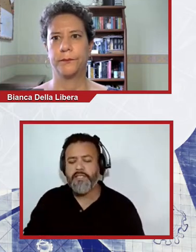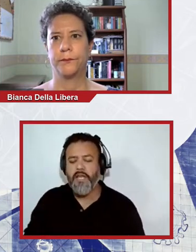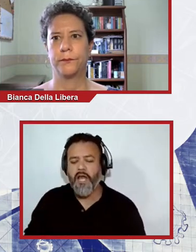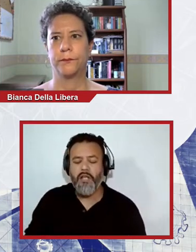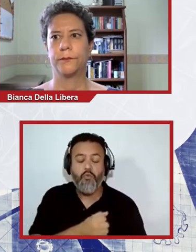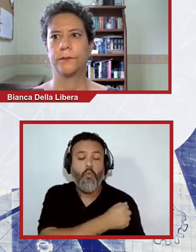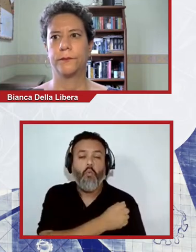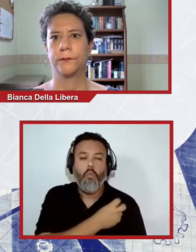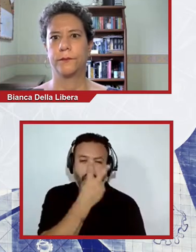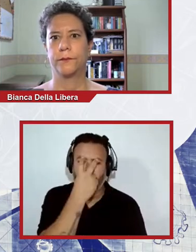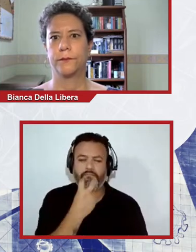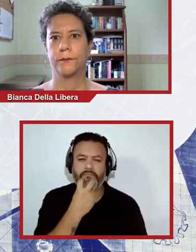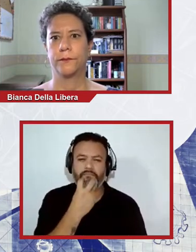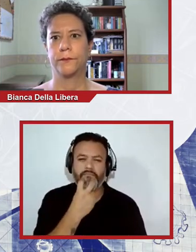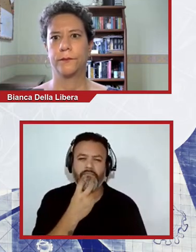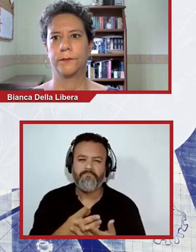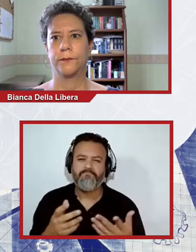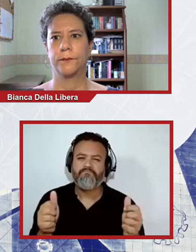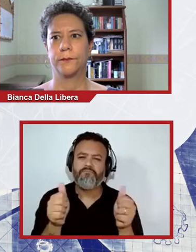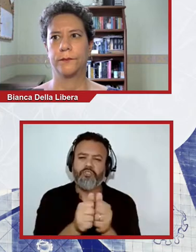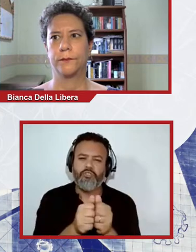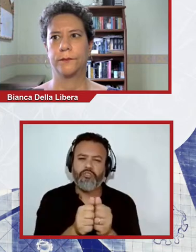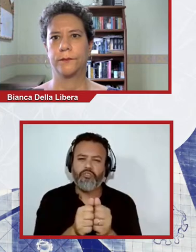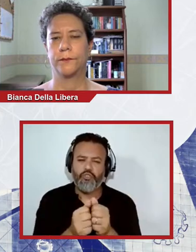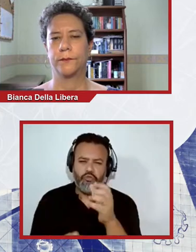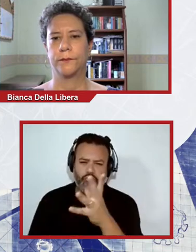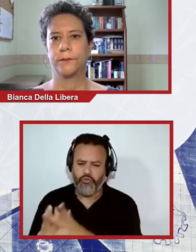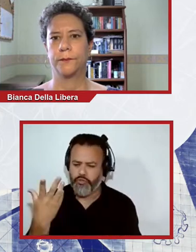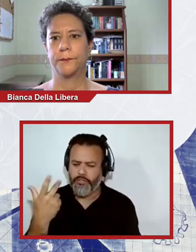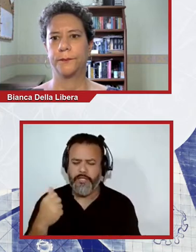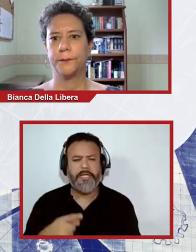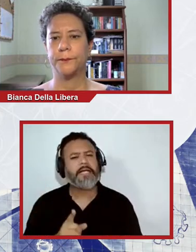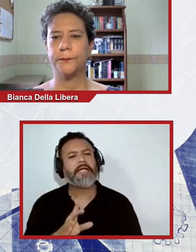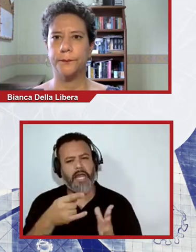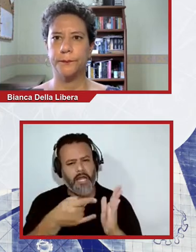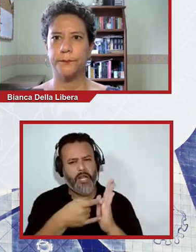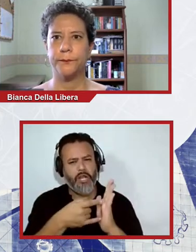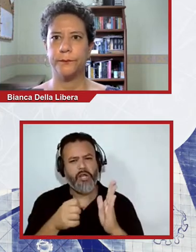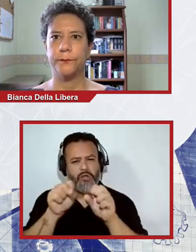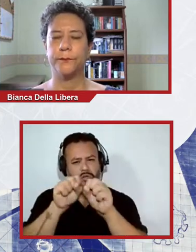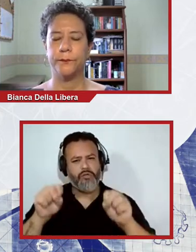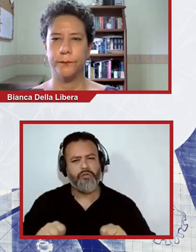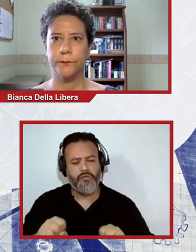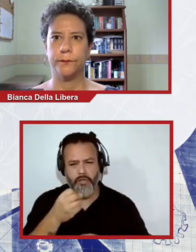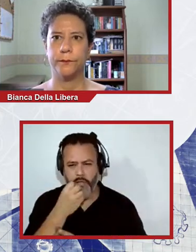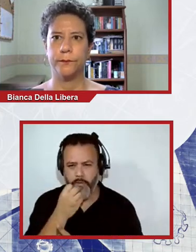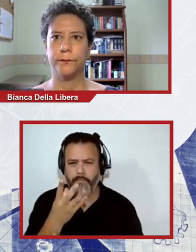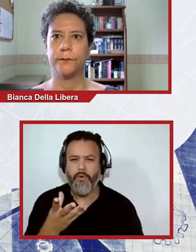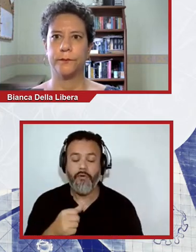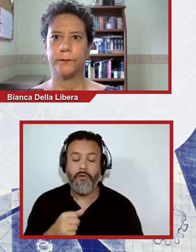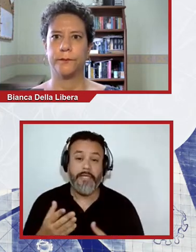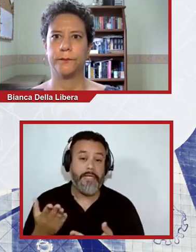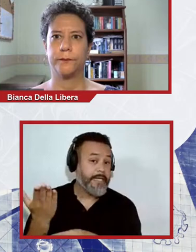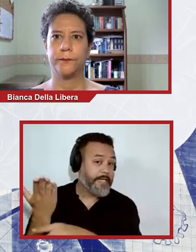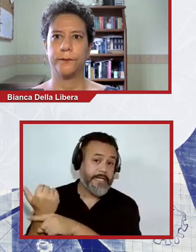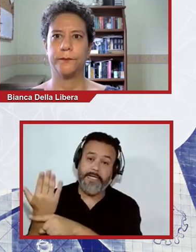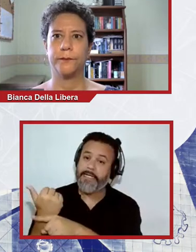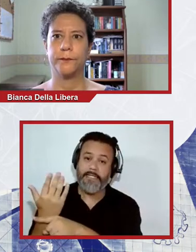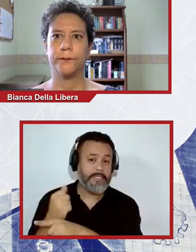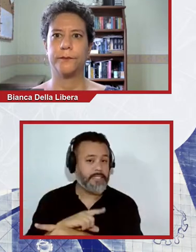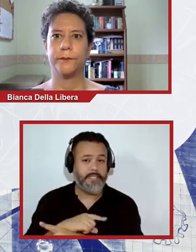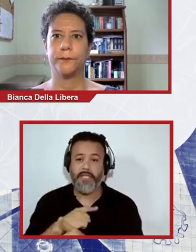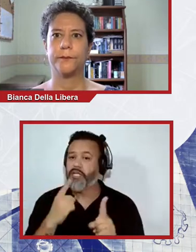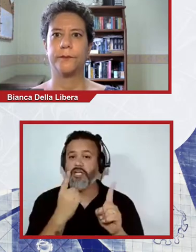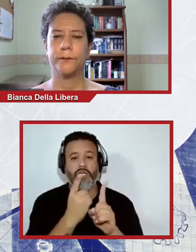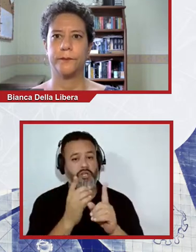preste. E foi muito bom, né? E por acaso, eu nunca tinha tido nenhum contato com o cego,